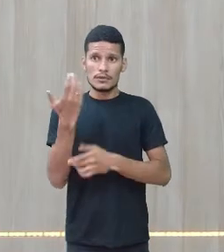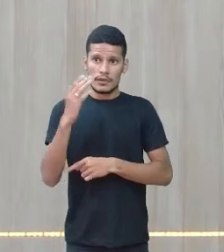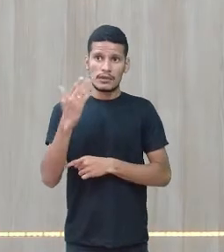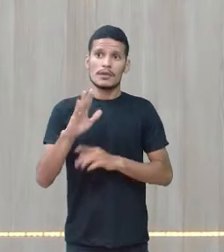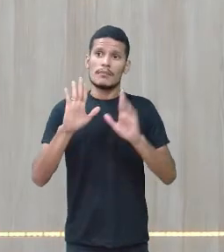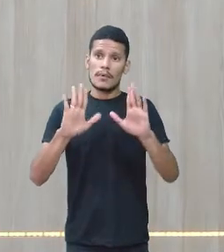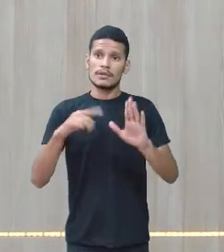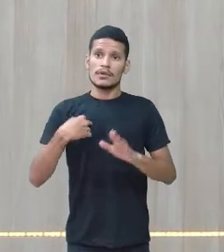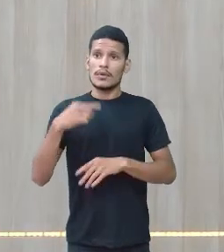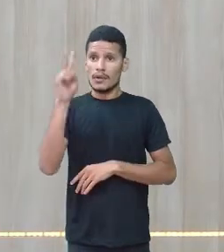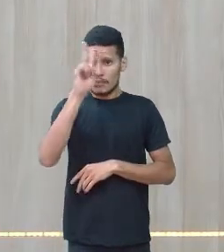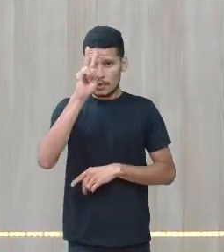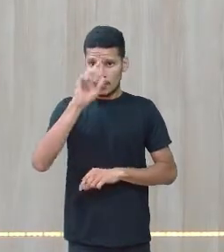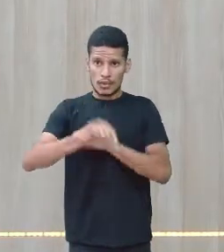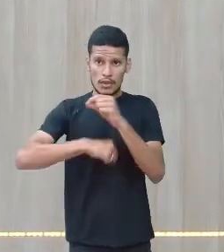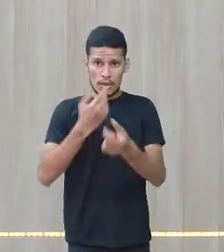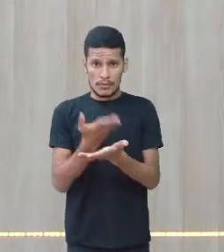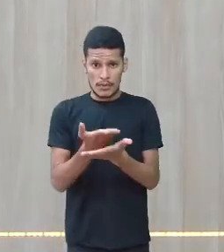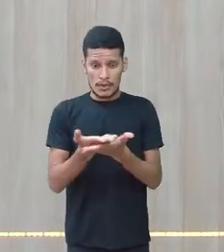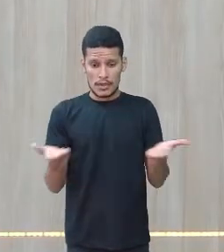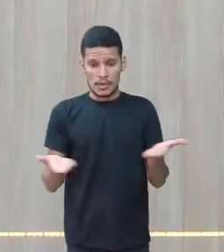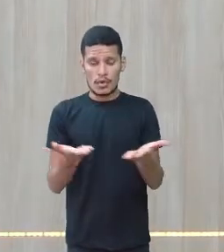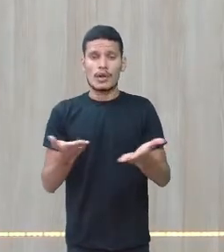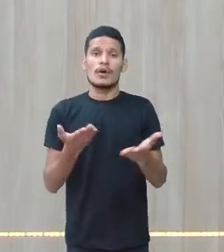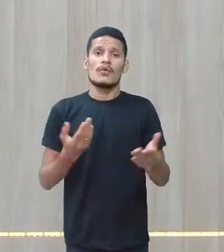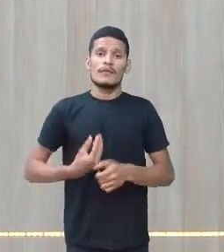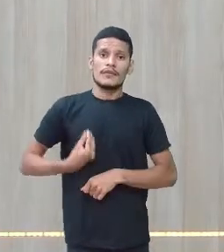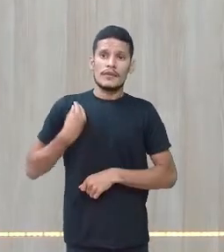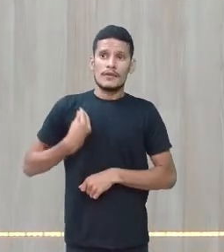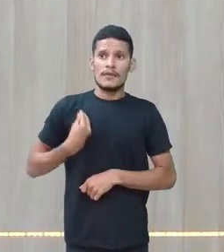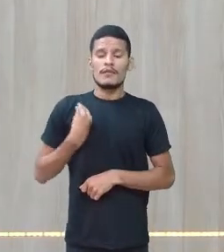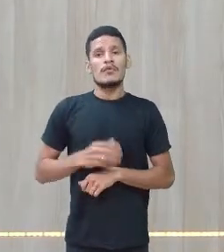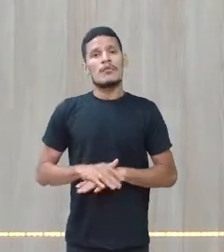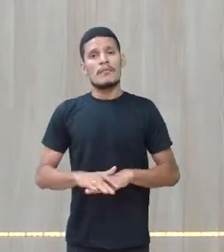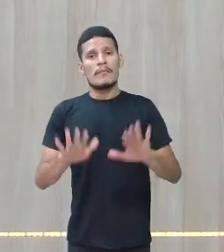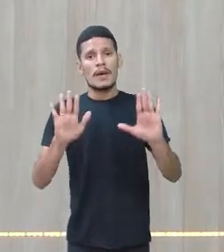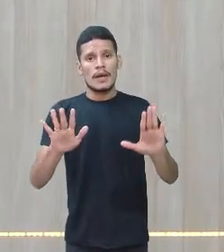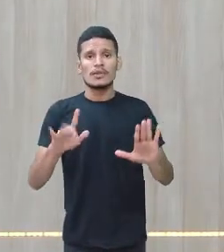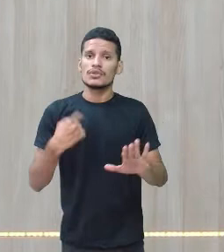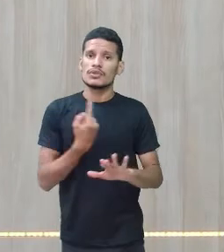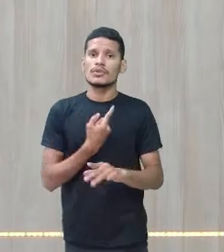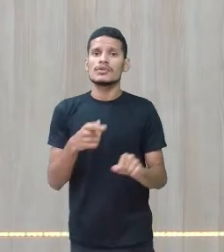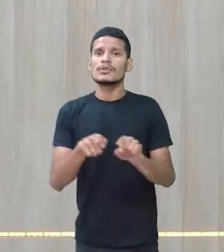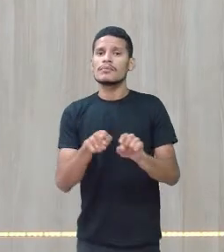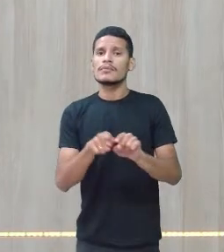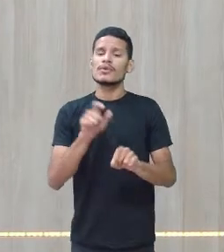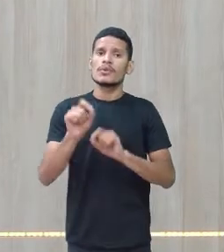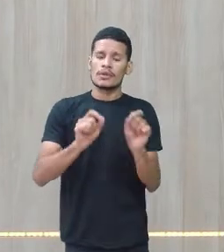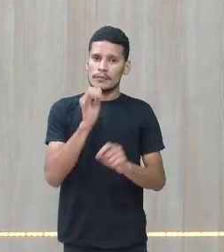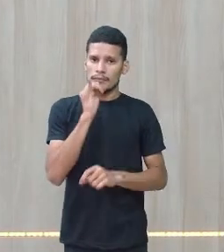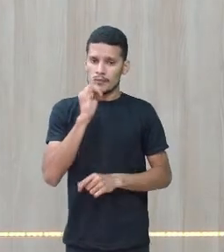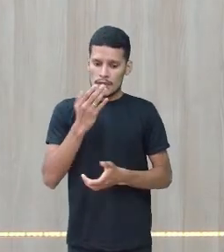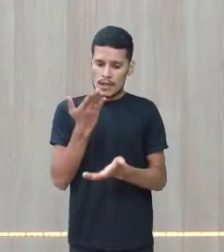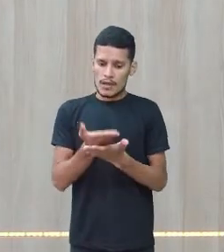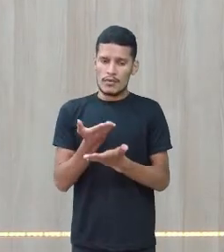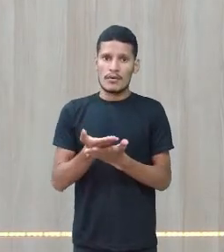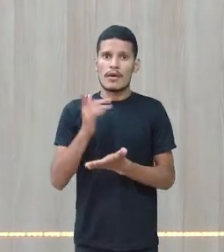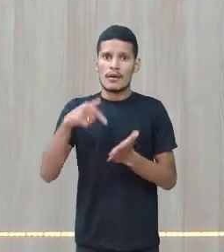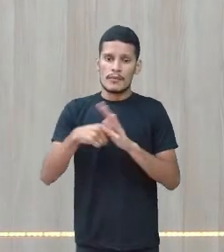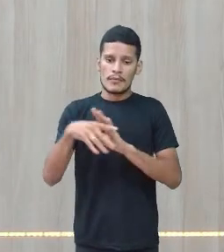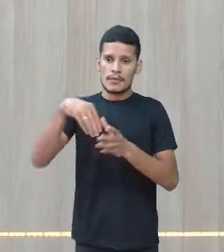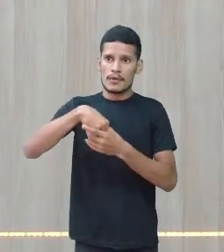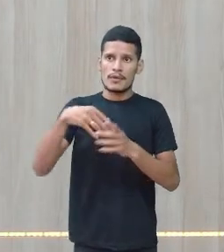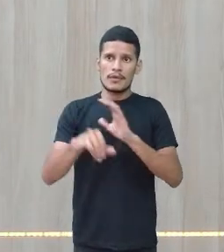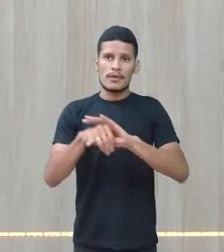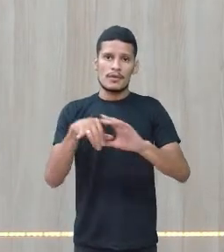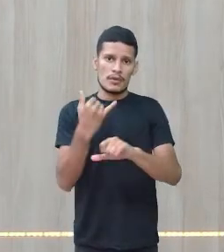a vocês que nós estamos nesse momento ao vivo, mas, vamos também, essa aula fica gravada no YouTube, que